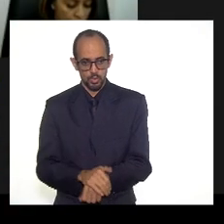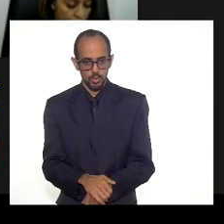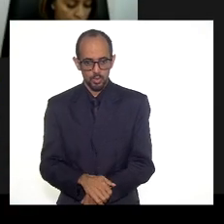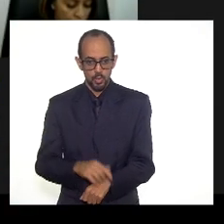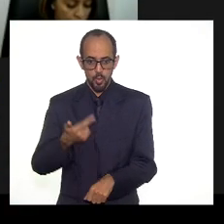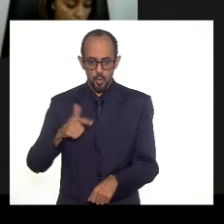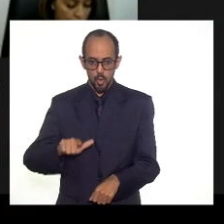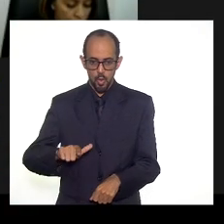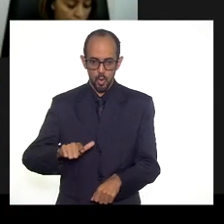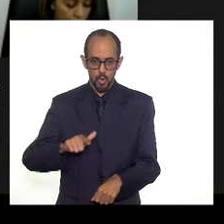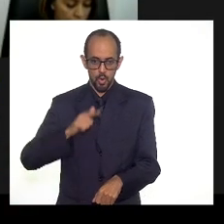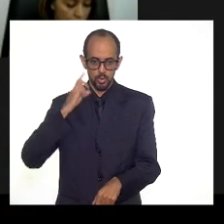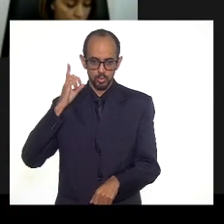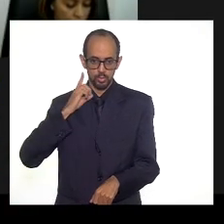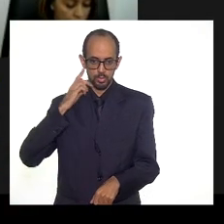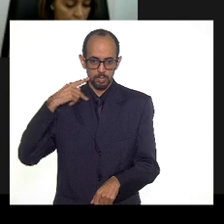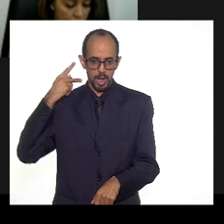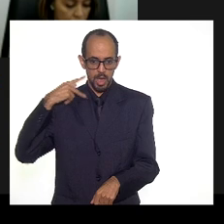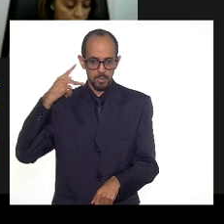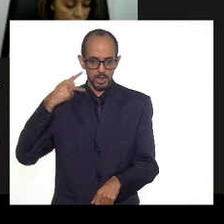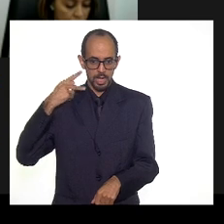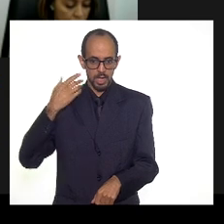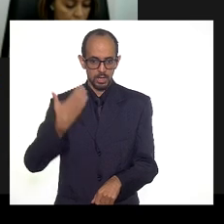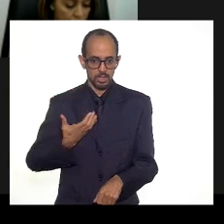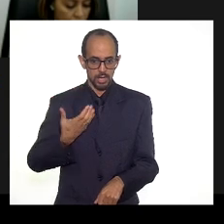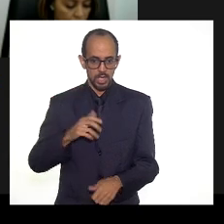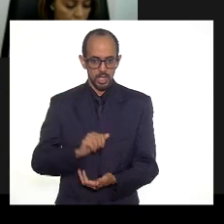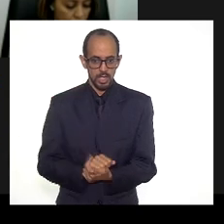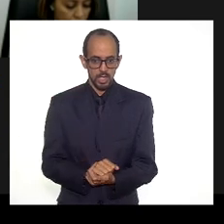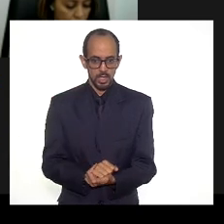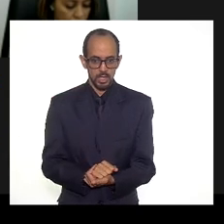Algum outro parlamentar que queira coautoria?